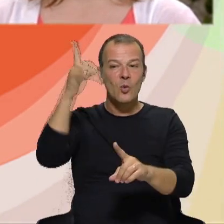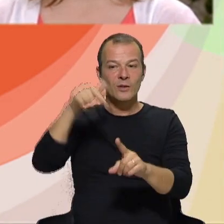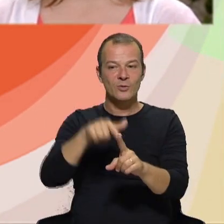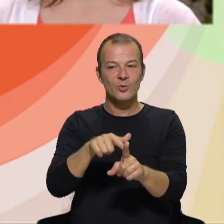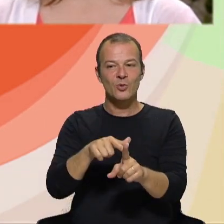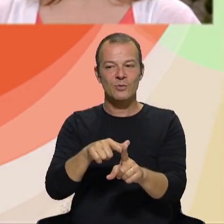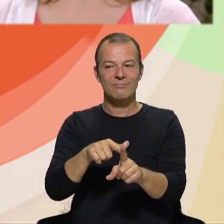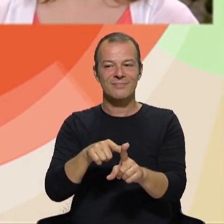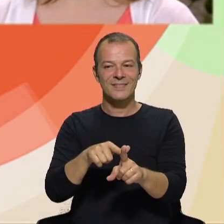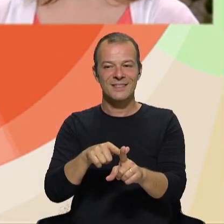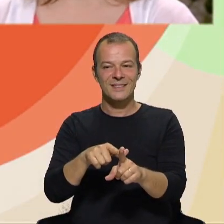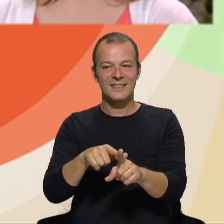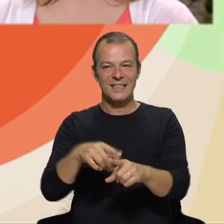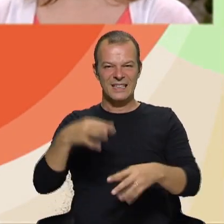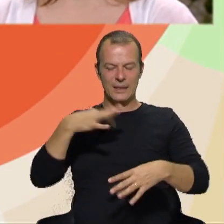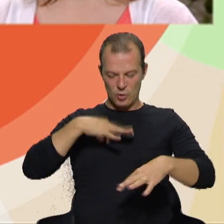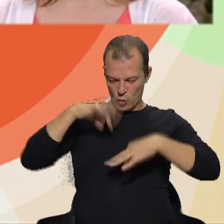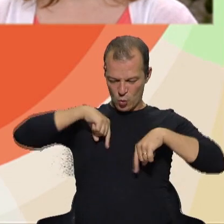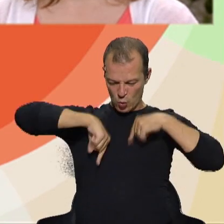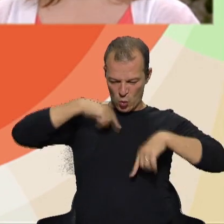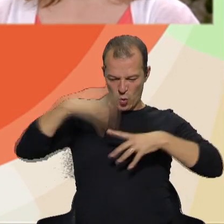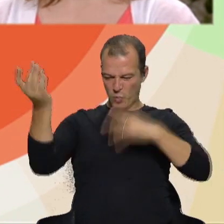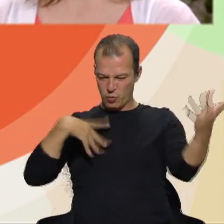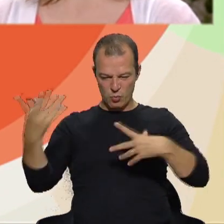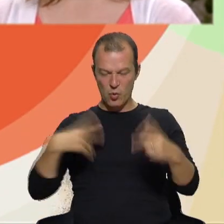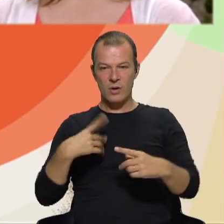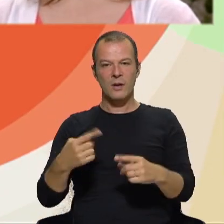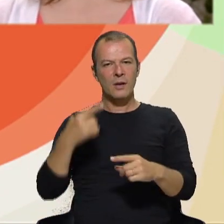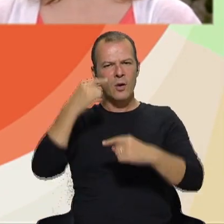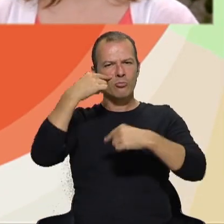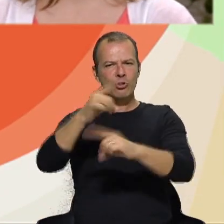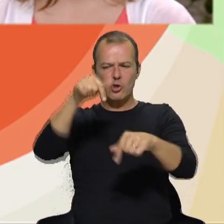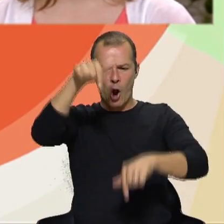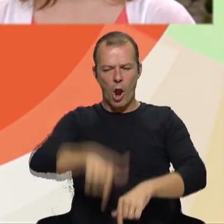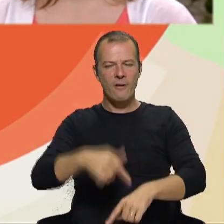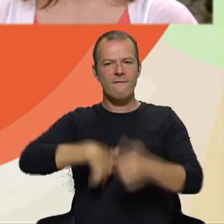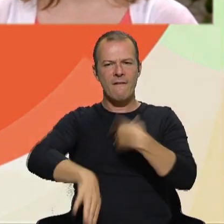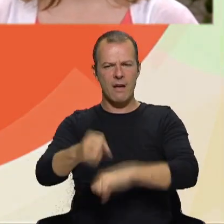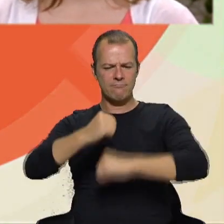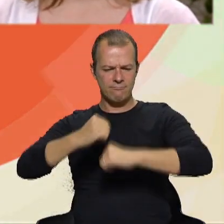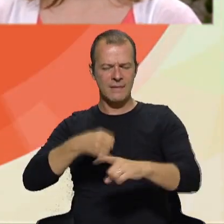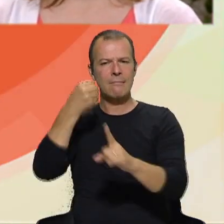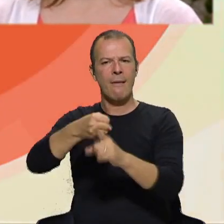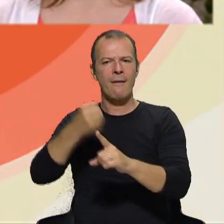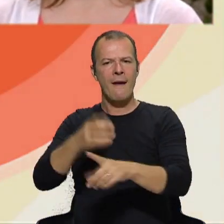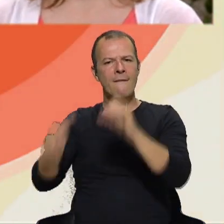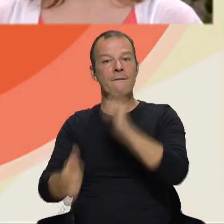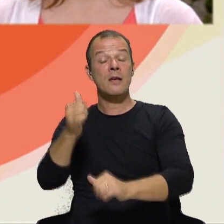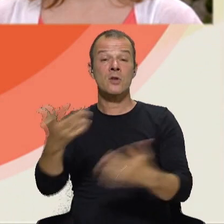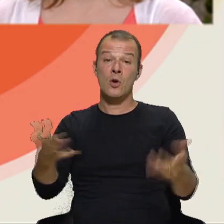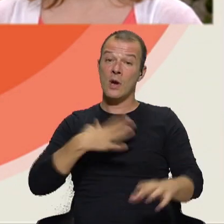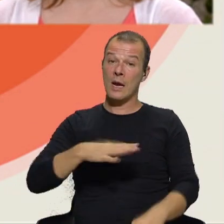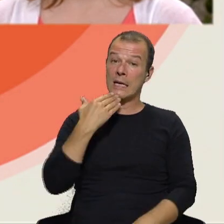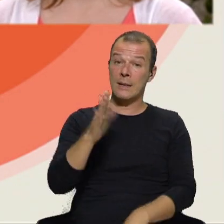tiraste aquelas catetas todas na UCI, mostraste que ias ser uma guerreira, uma vencedora. Por isso o que eu te quero agradecer é